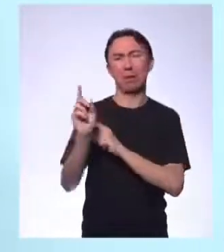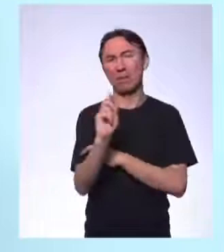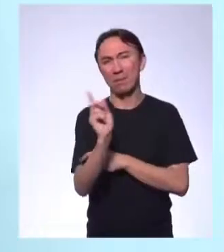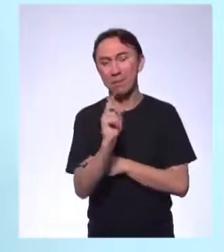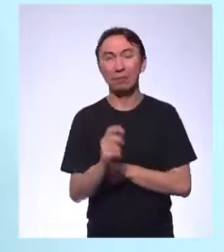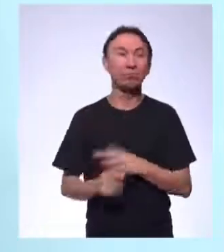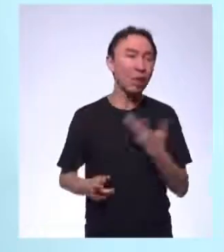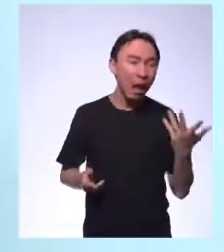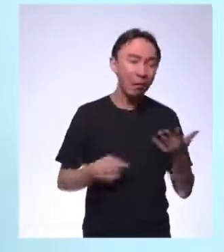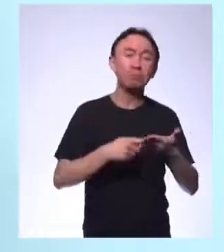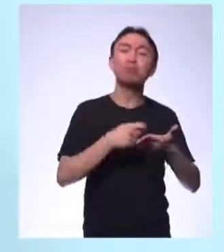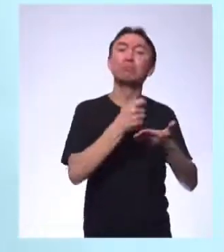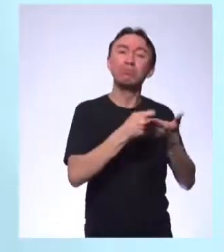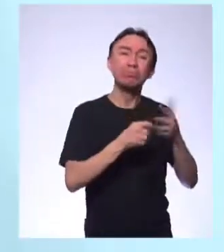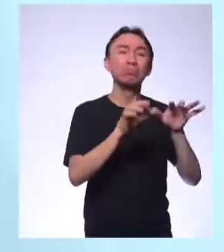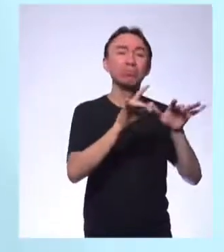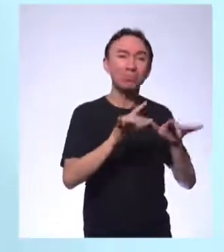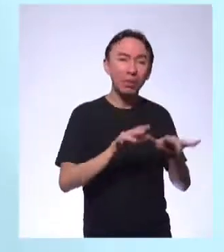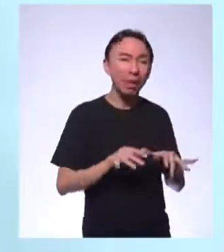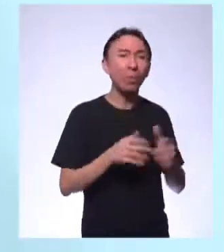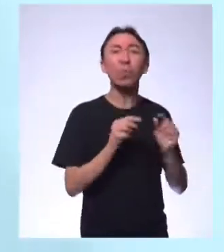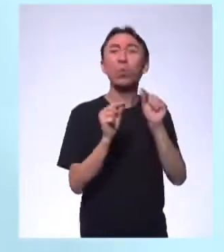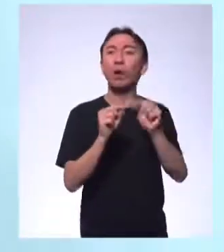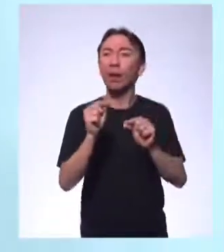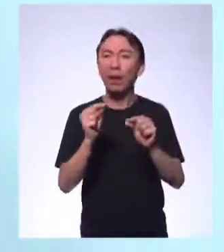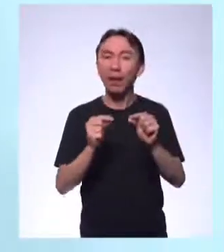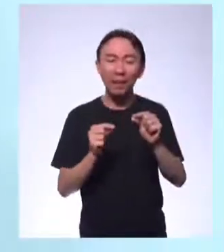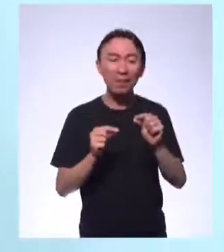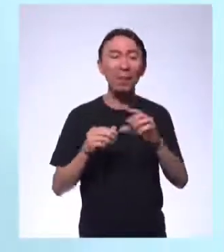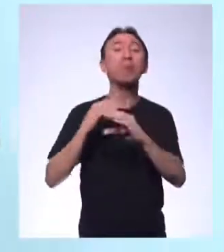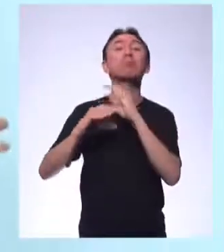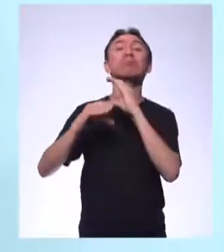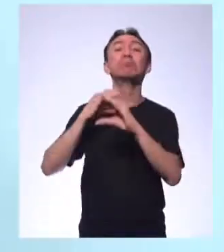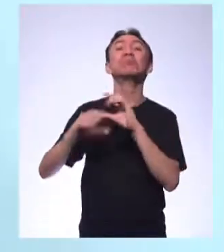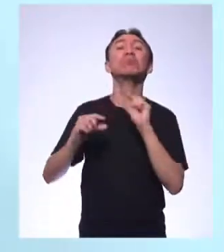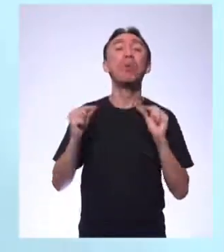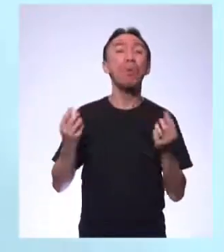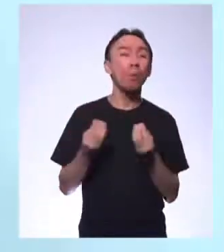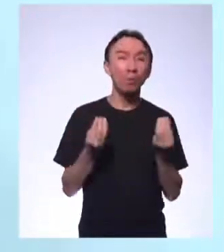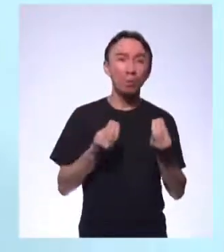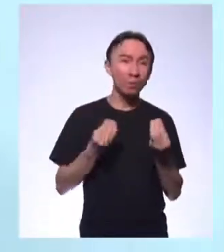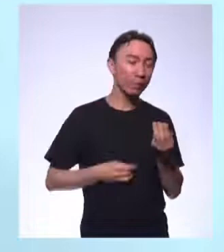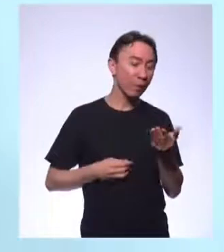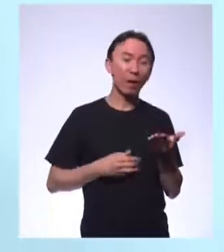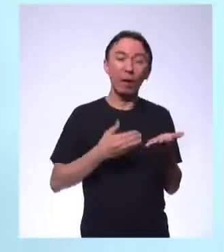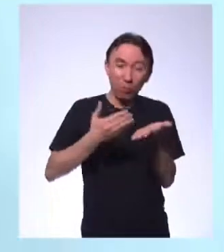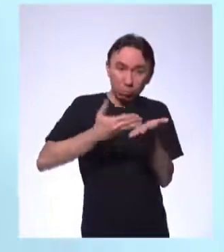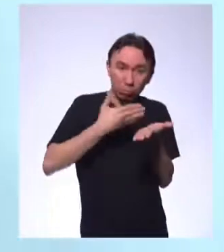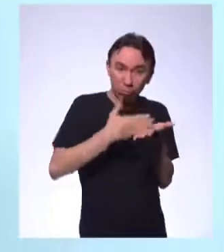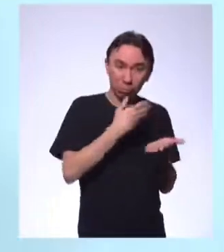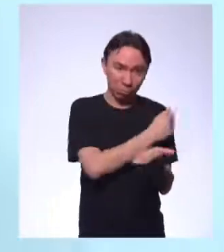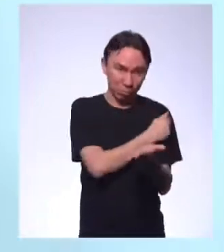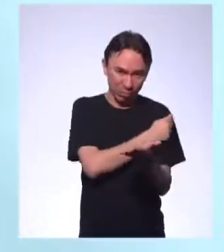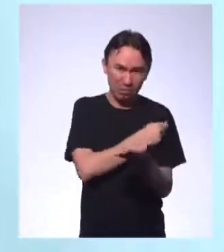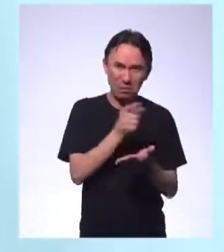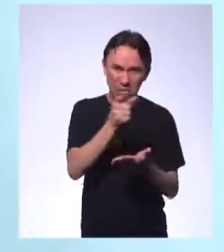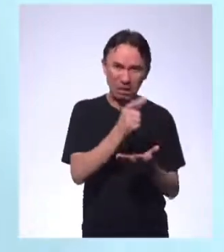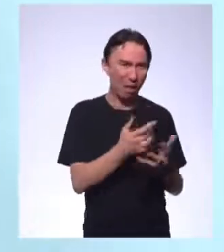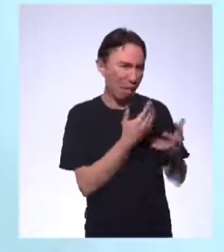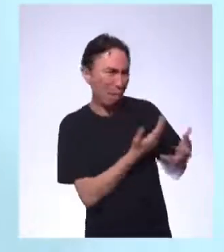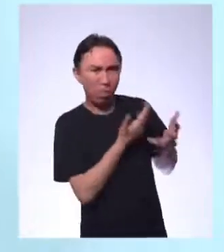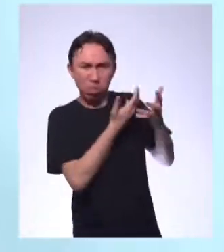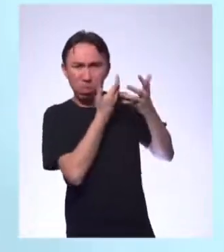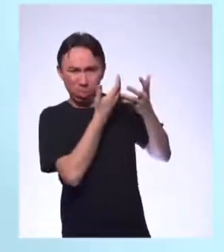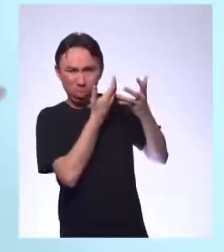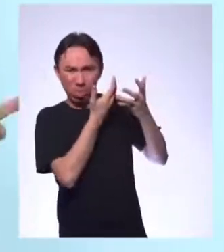escreveu, escreveu. Qual foi o veículo de comunicação? Caderno do aluno. Caderno do aluno é para fazer você gostar ou não gostar do filme A